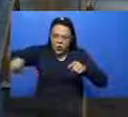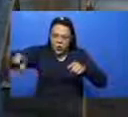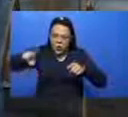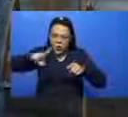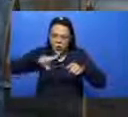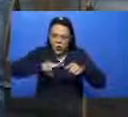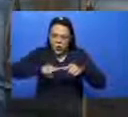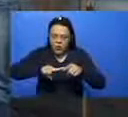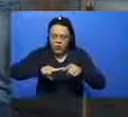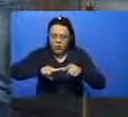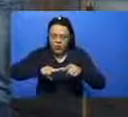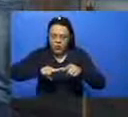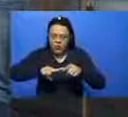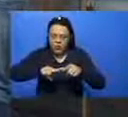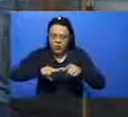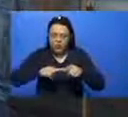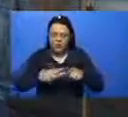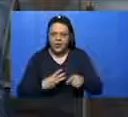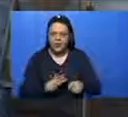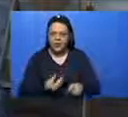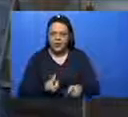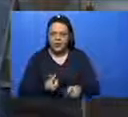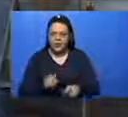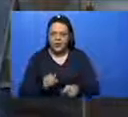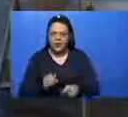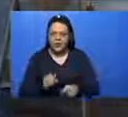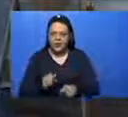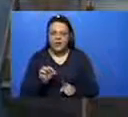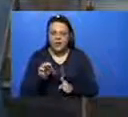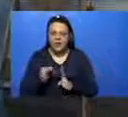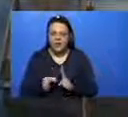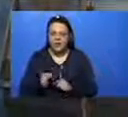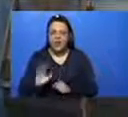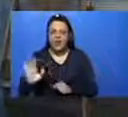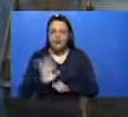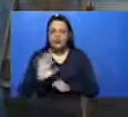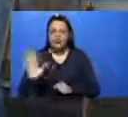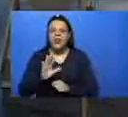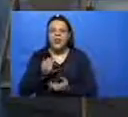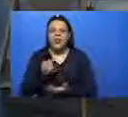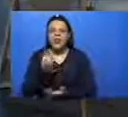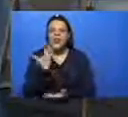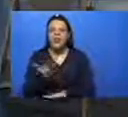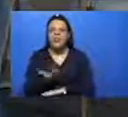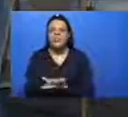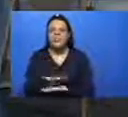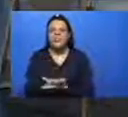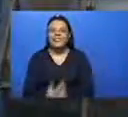de um setor circular, ok? Até a nossa próxima aula. Bons estudos em casa.